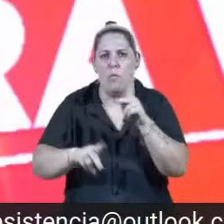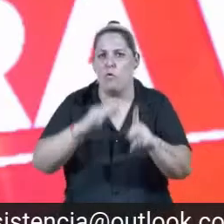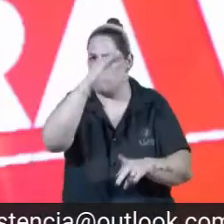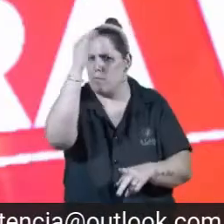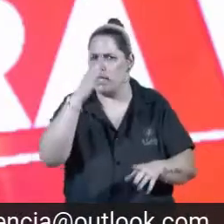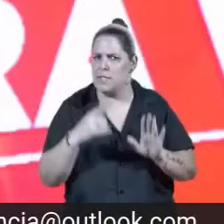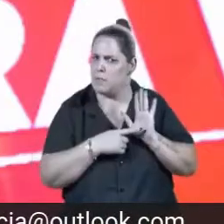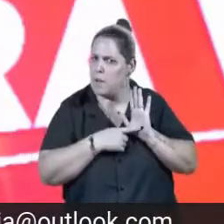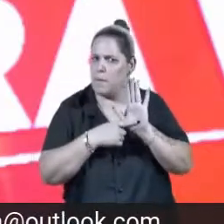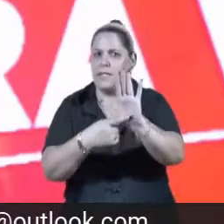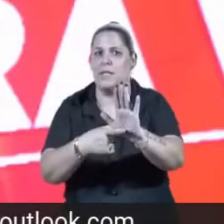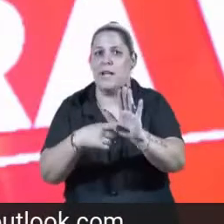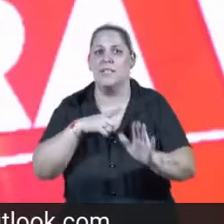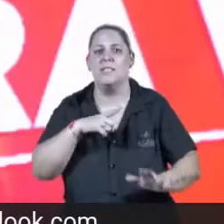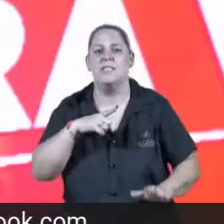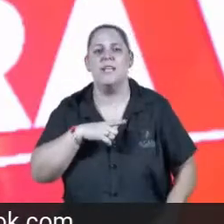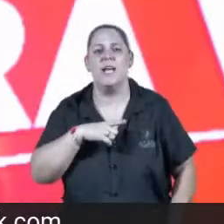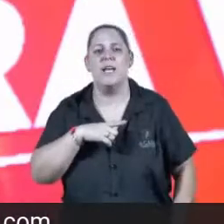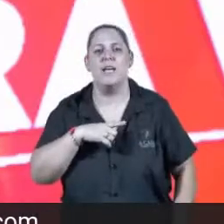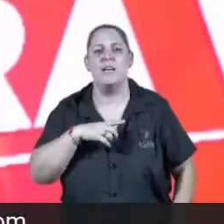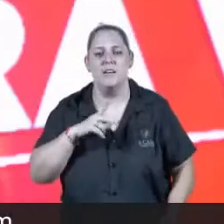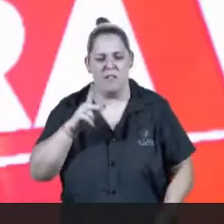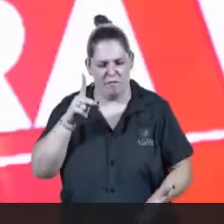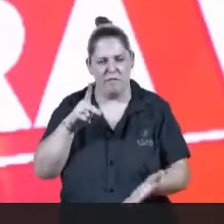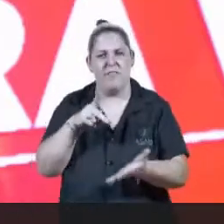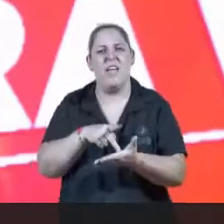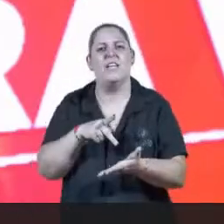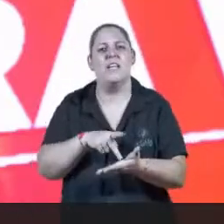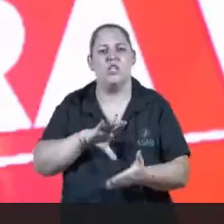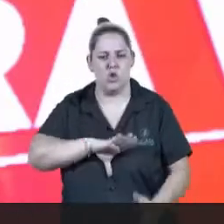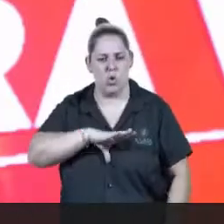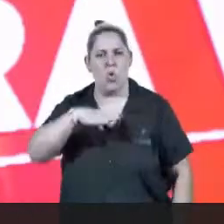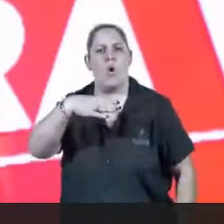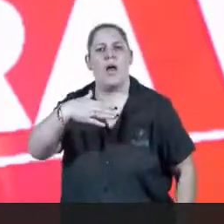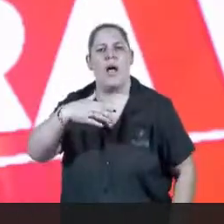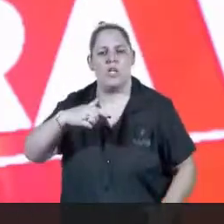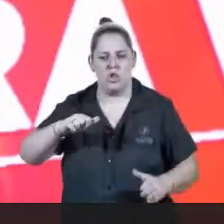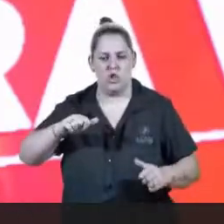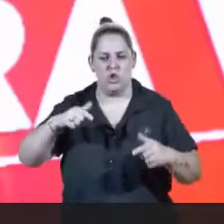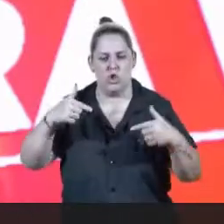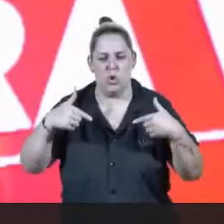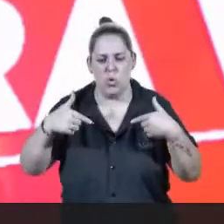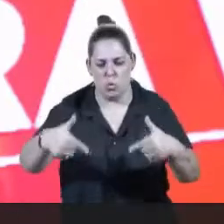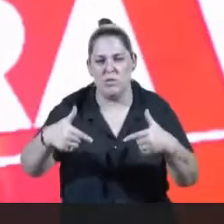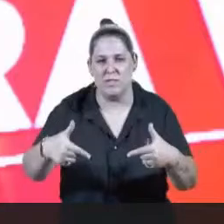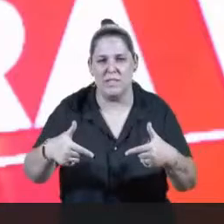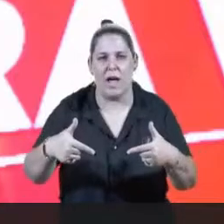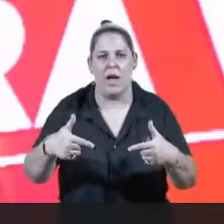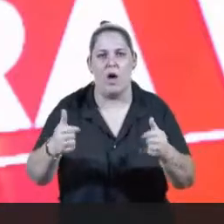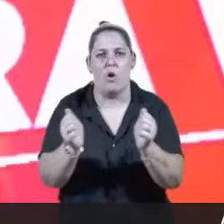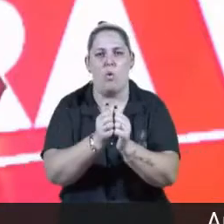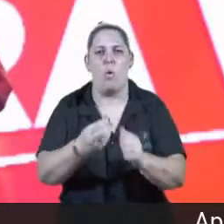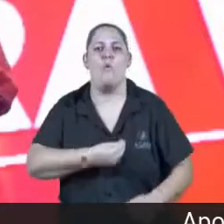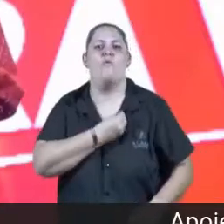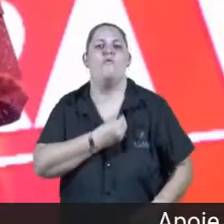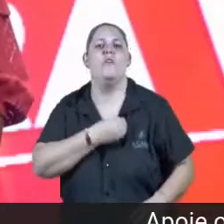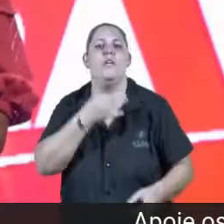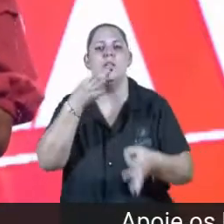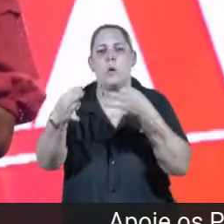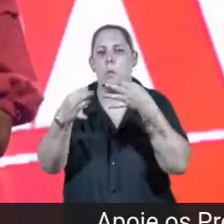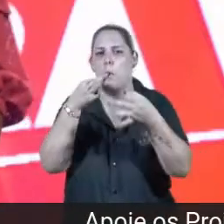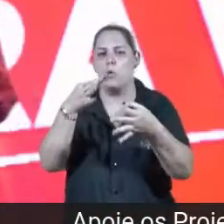representado, tenha dignidade por estar ali defendendo os direitos, defendendo a vida, defendendo a